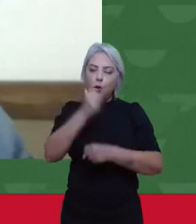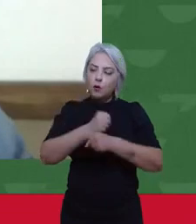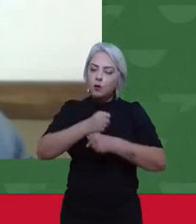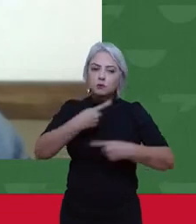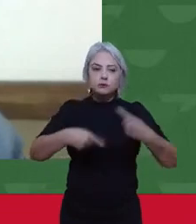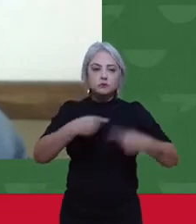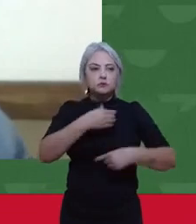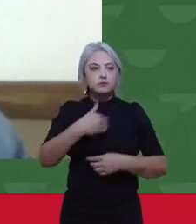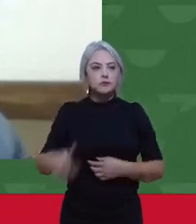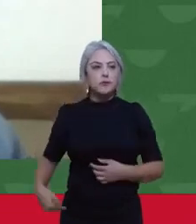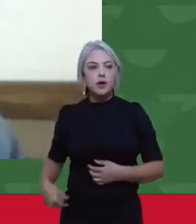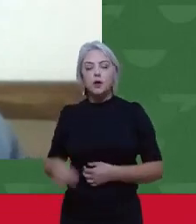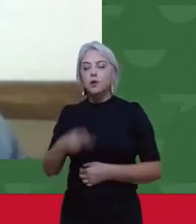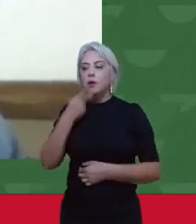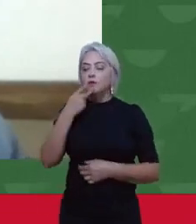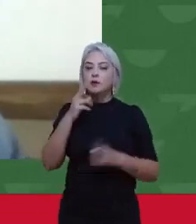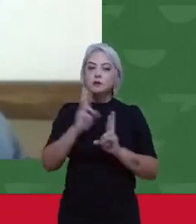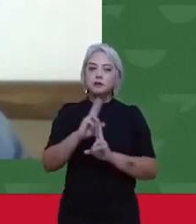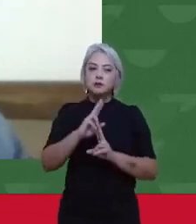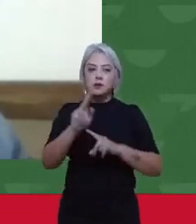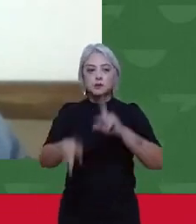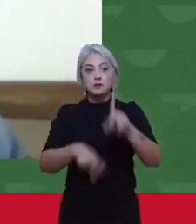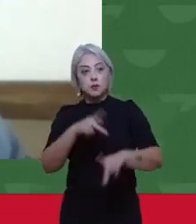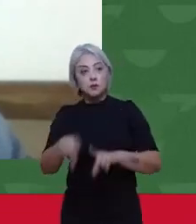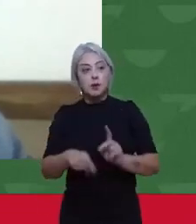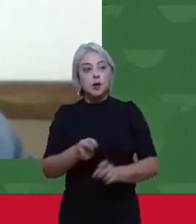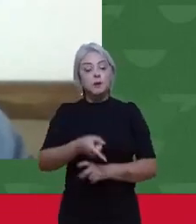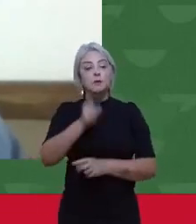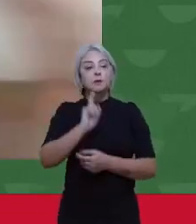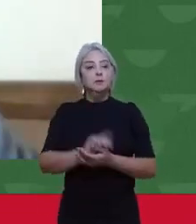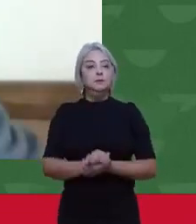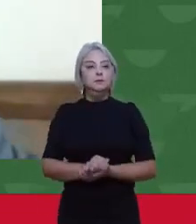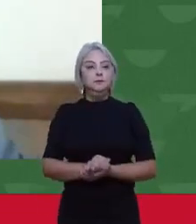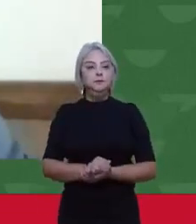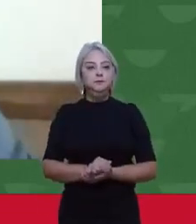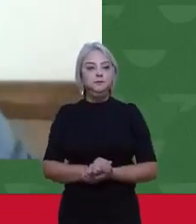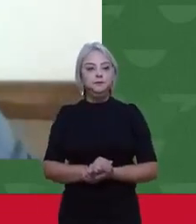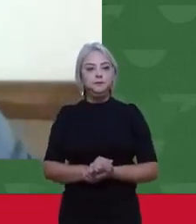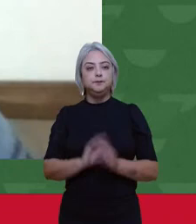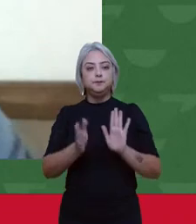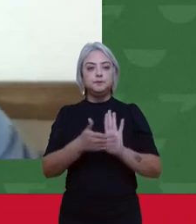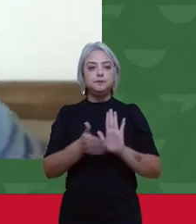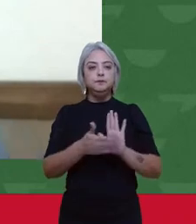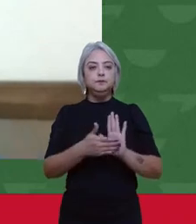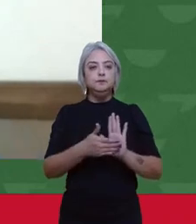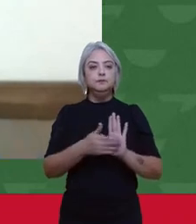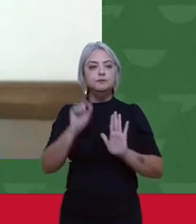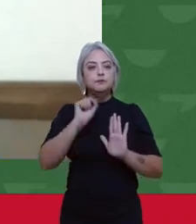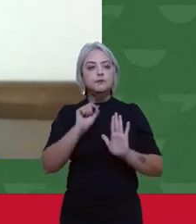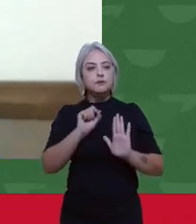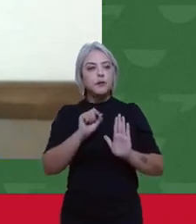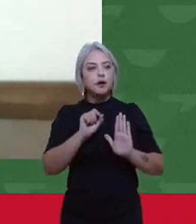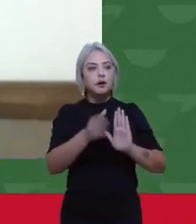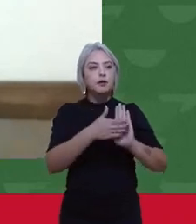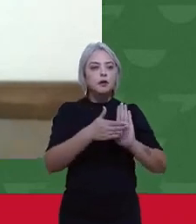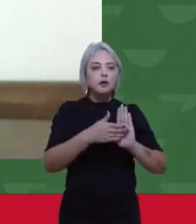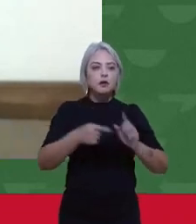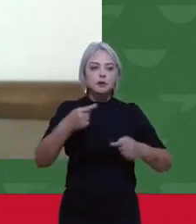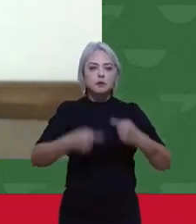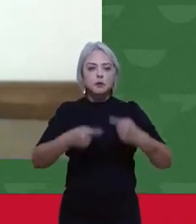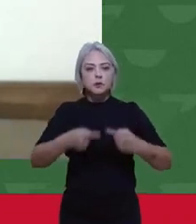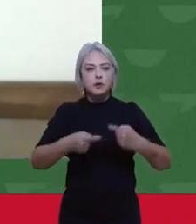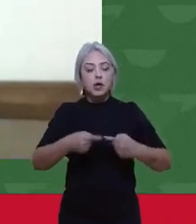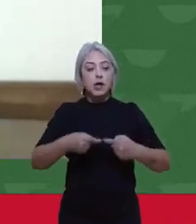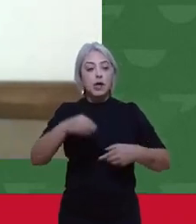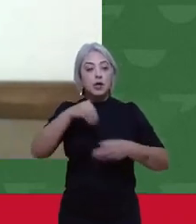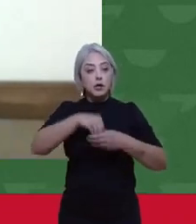políticas públicas. Então, posso falar em relação a essa população. Em primeiro lugar, essa pauta passou a ser uma pauta de políticas